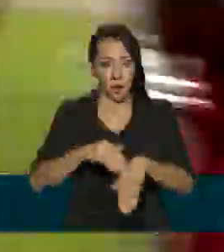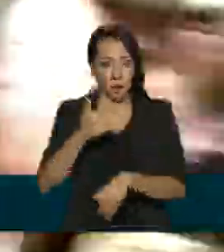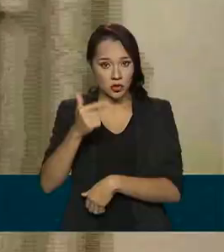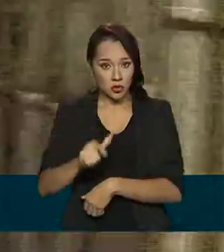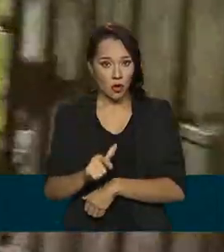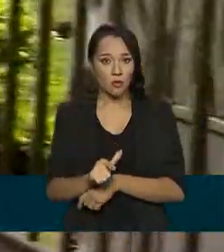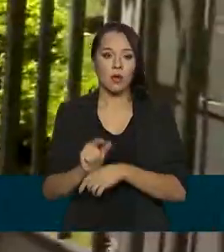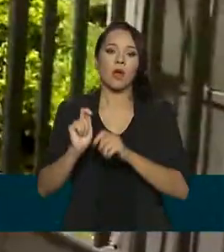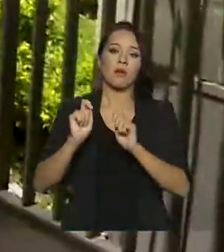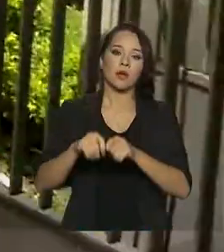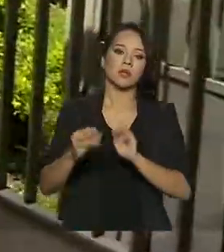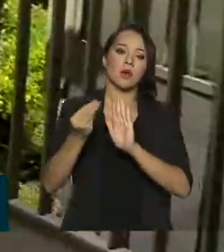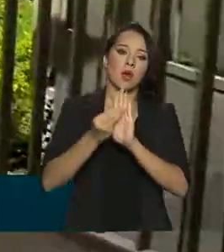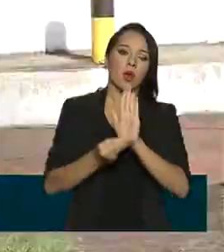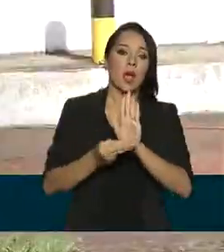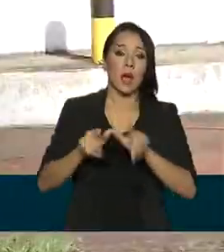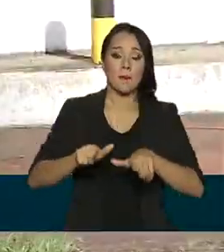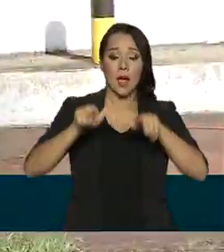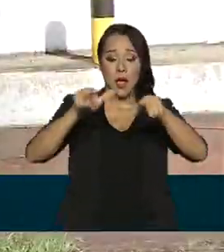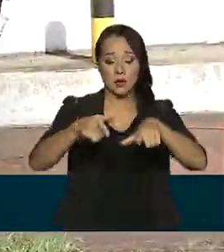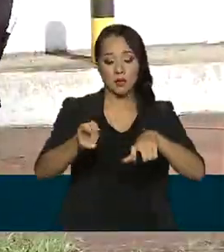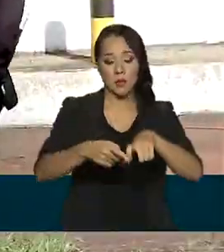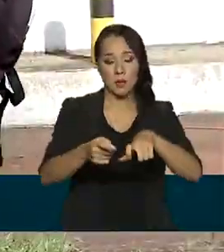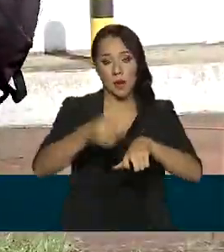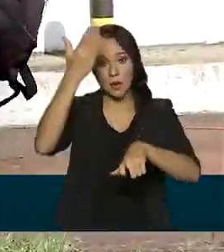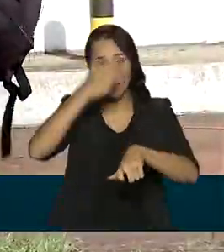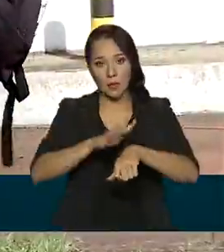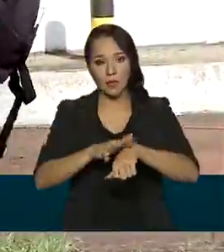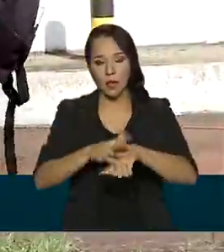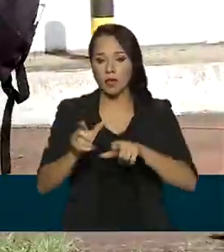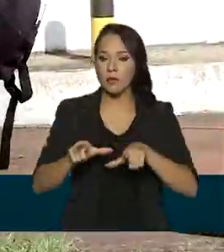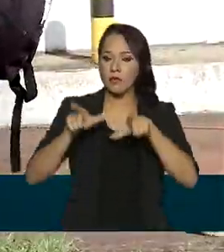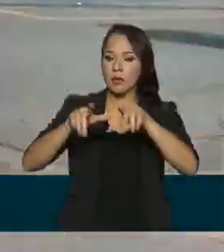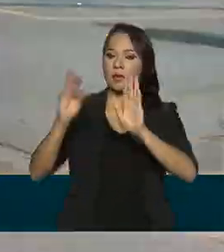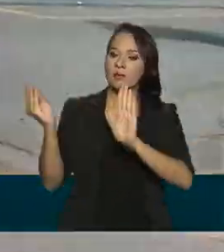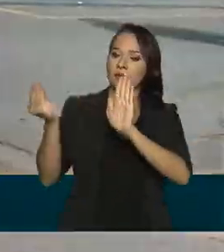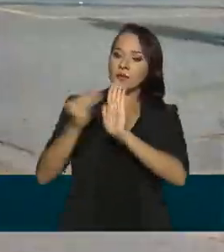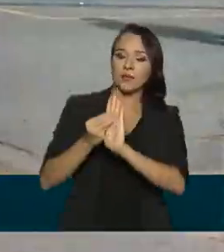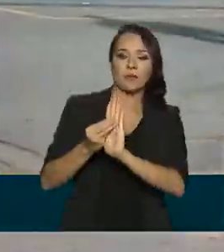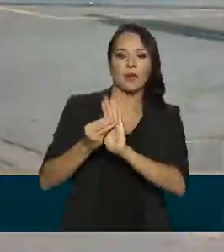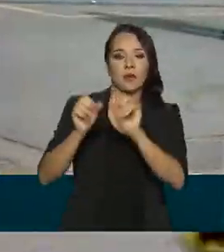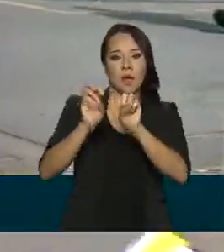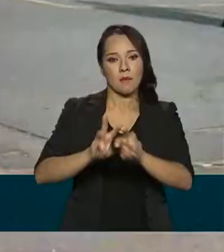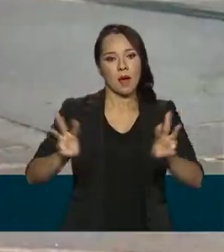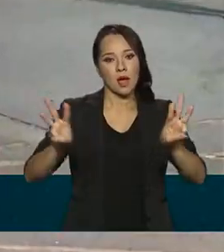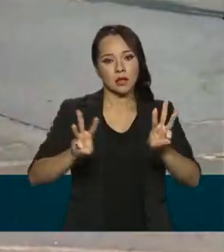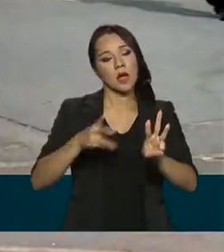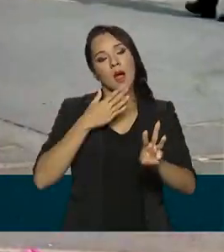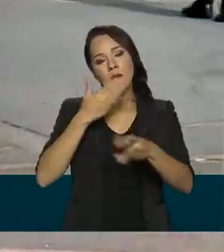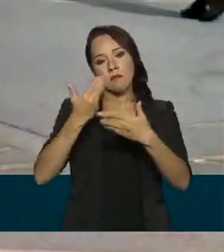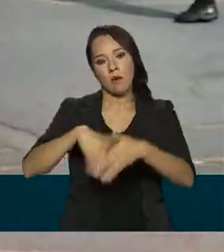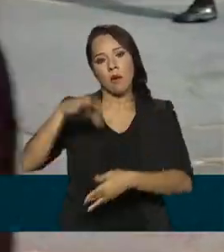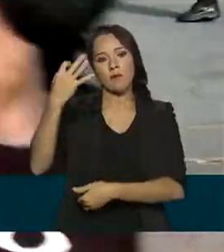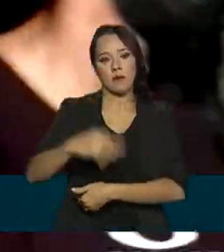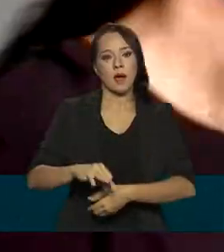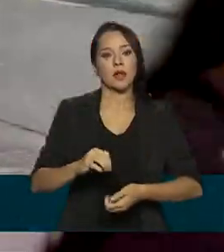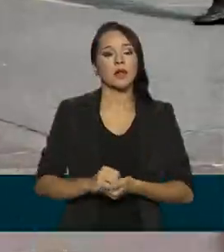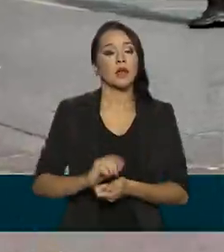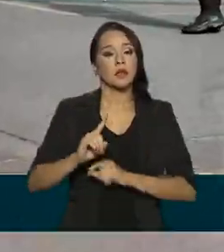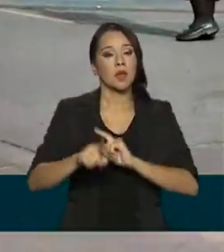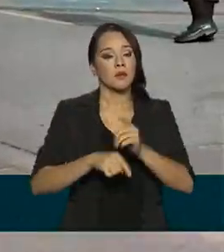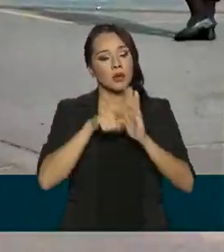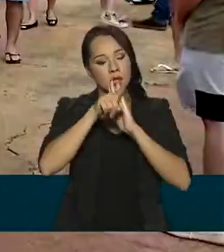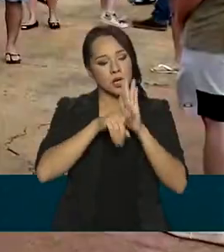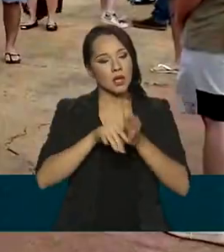nova prova e necessário inserir o atestado que comprove a doença na página do participante EA reaplicação será confirmada